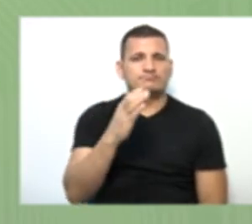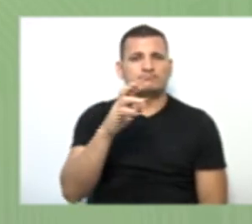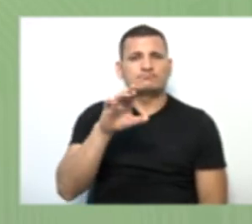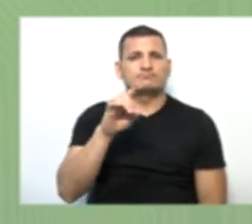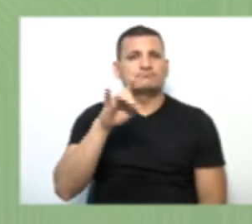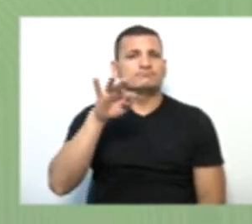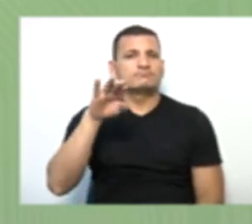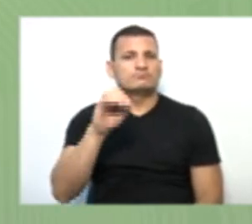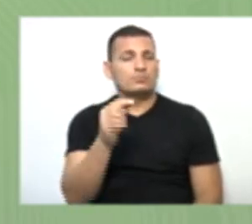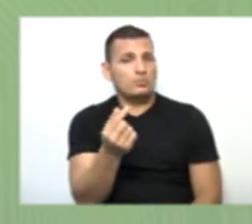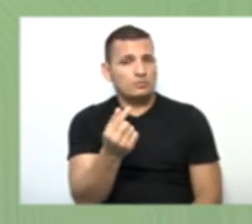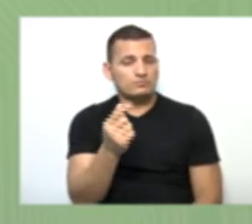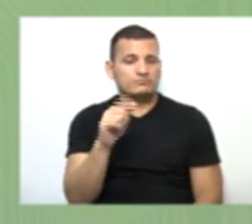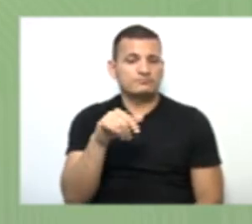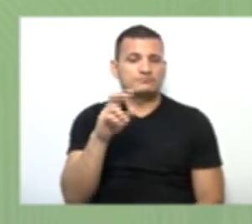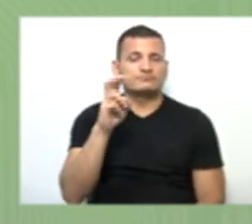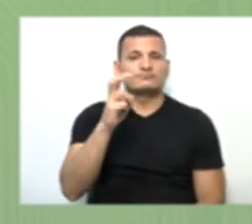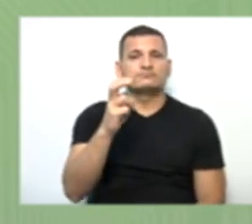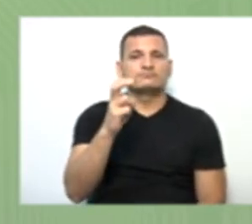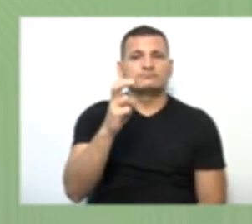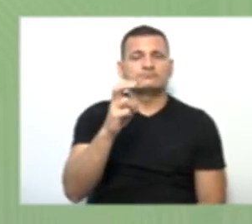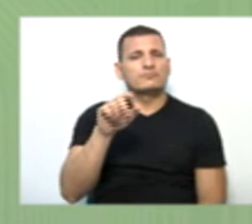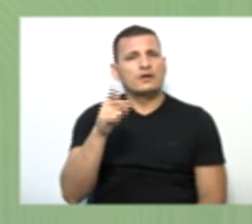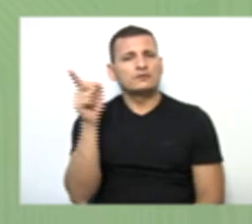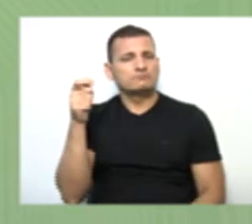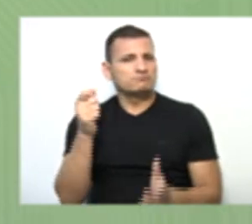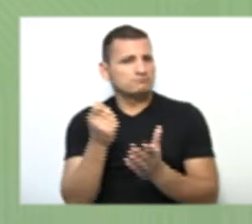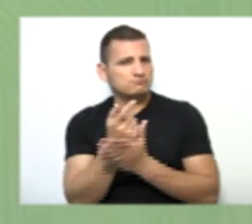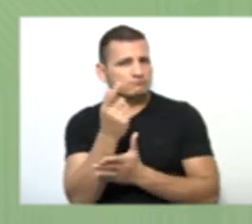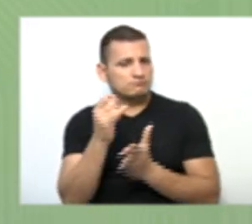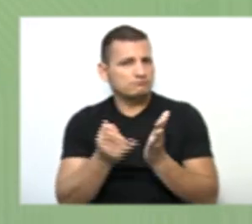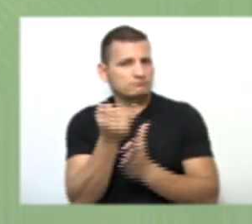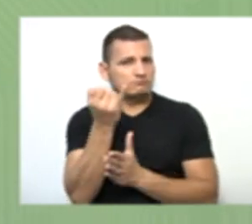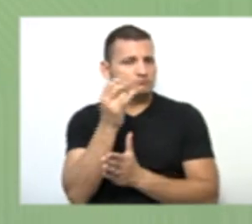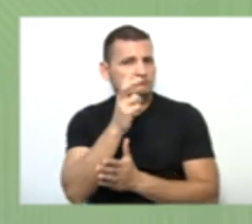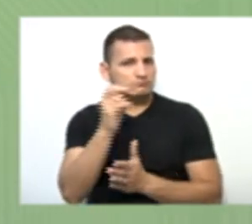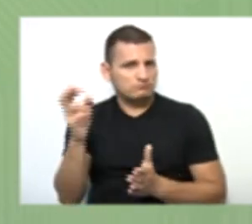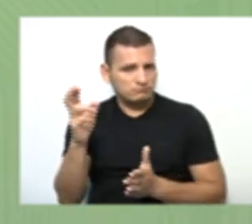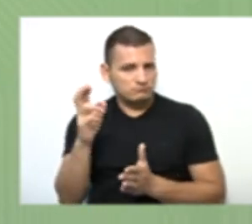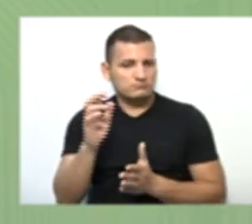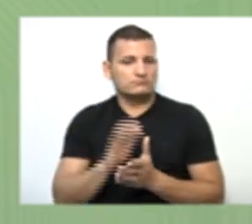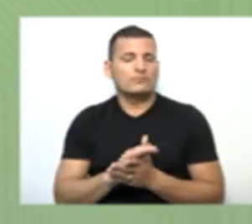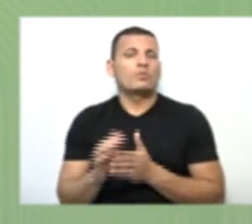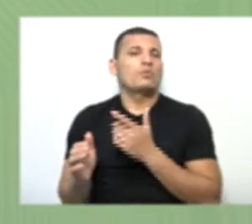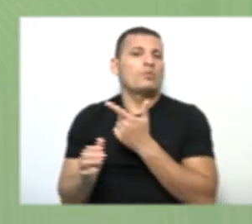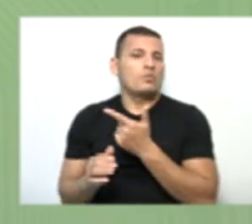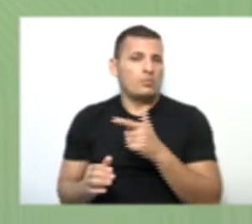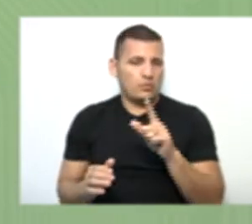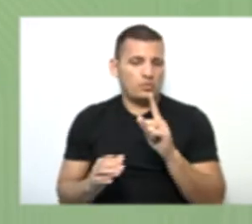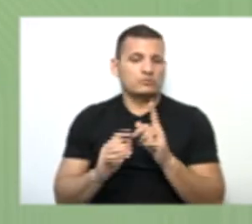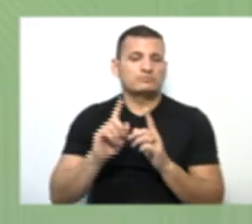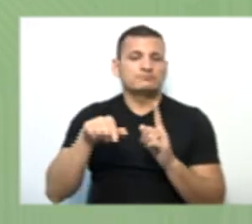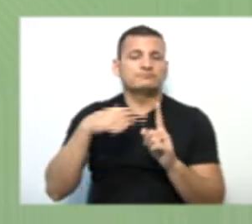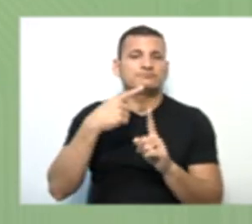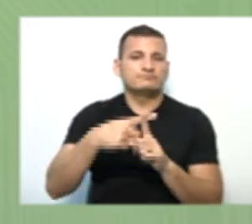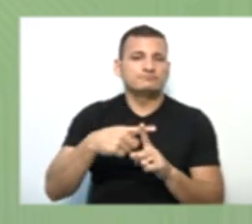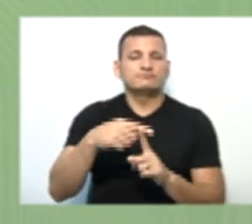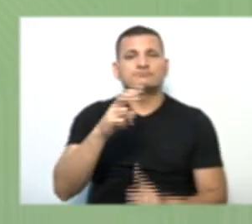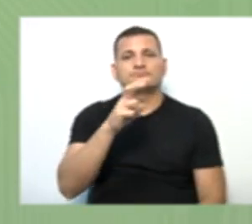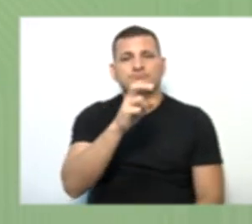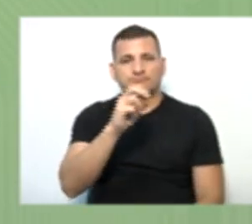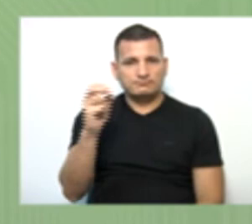quanto? De 5. O que mais? Ele não pagou juros? Então, outro crédito, juros ativos, receita